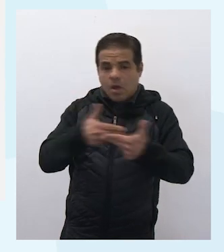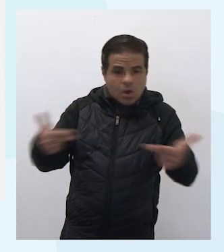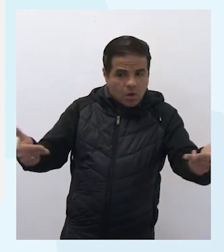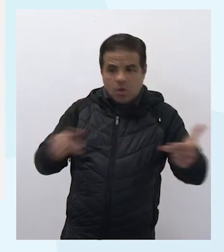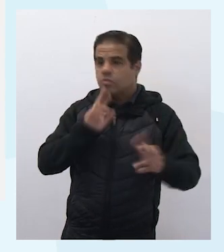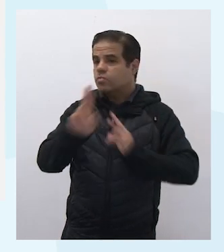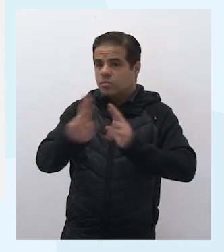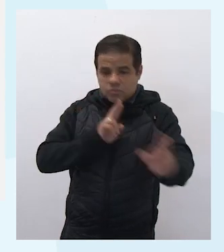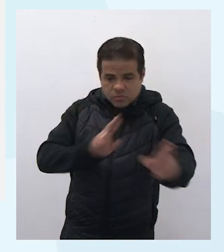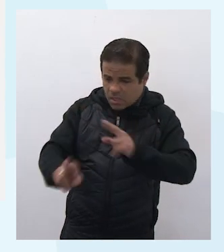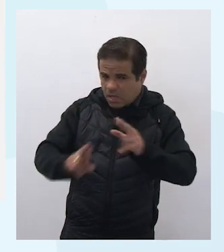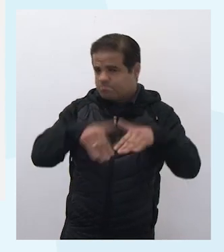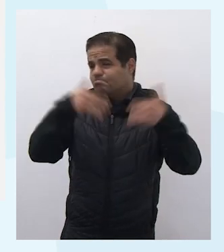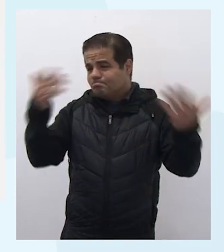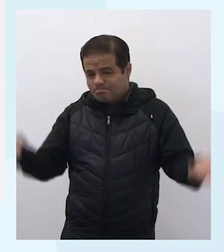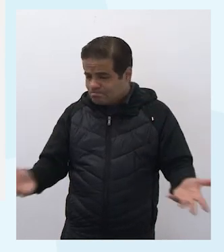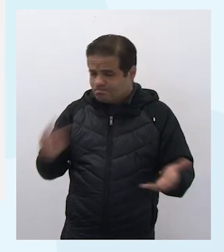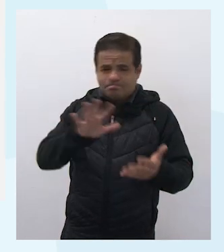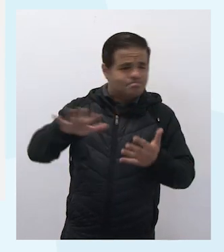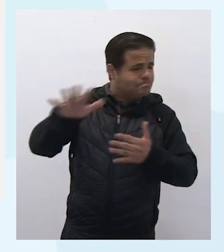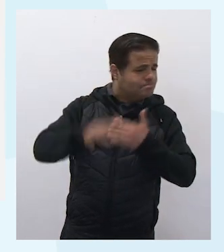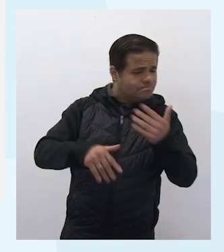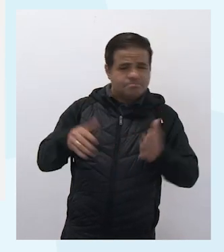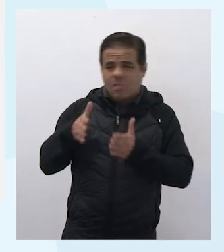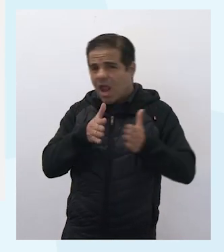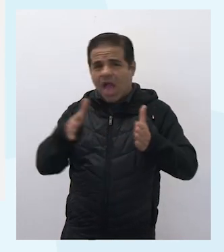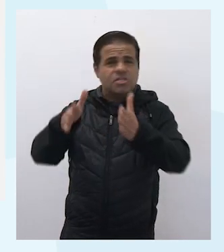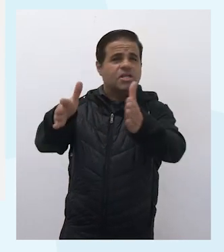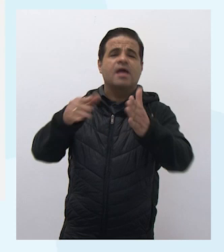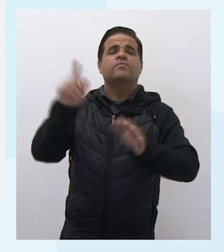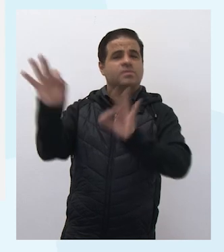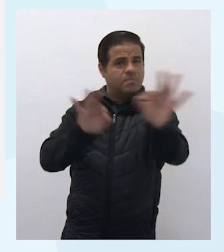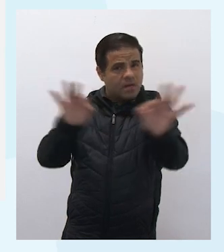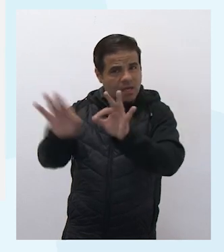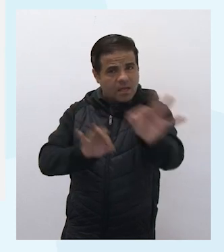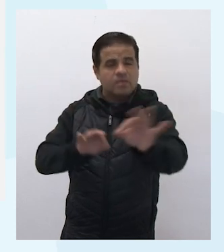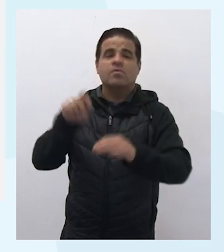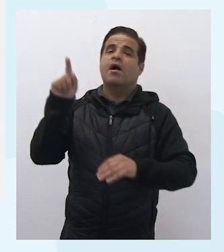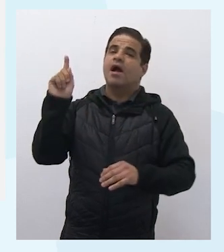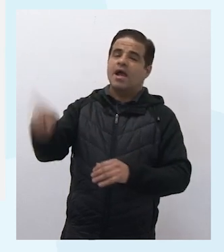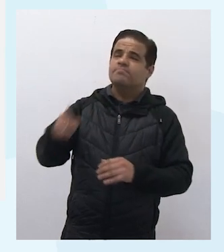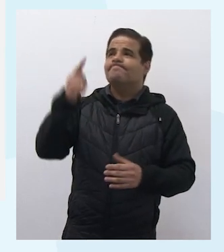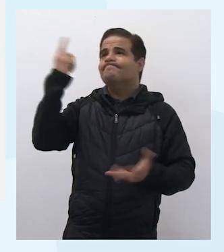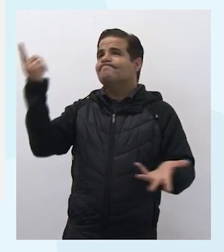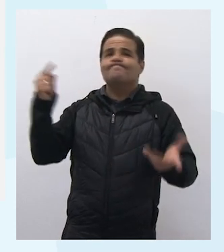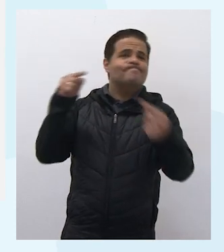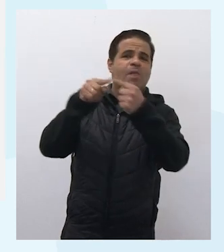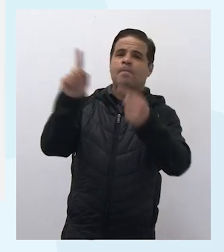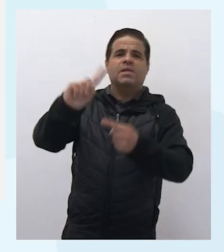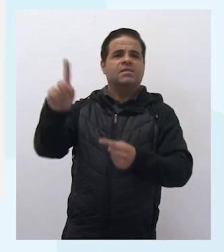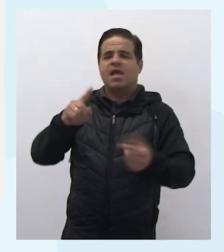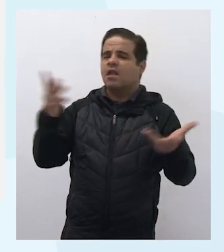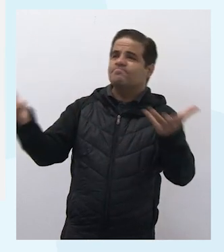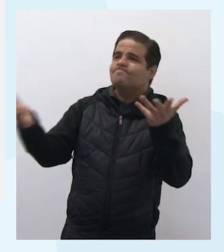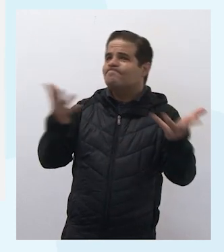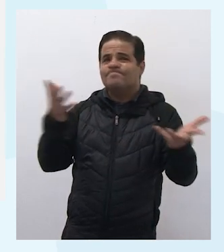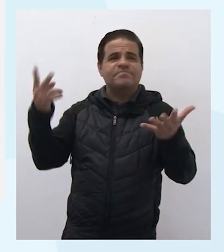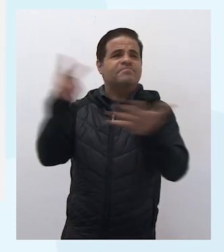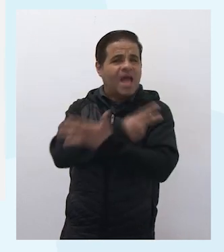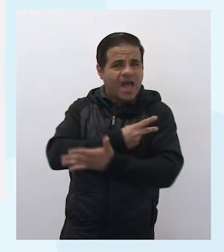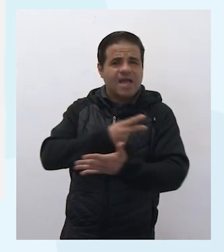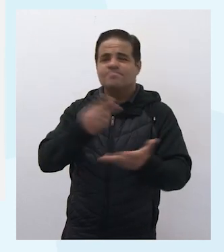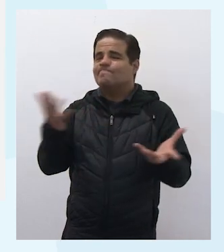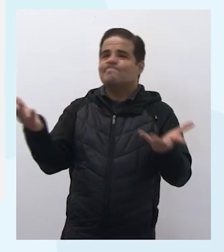coisa no resultado, no trajeto desse plano, que não está indo do jeito que